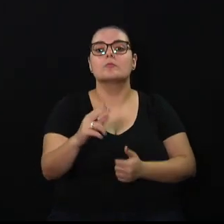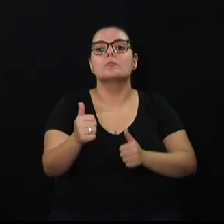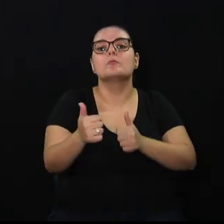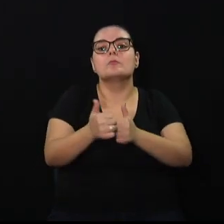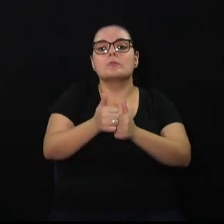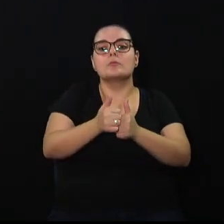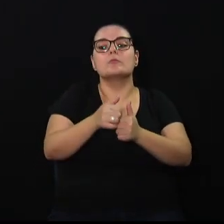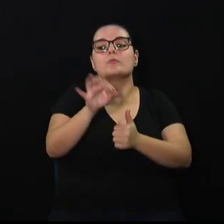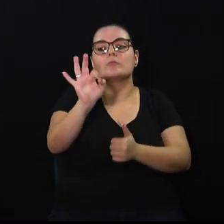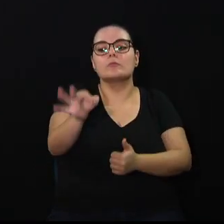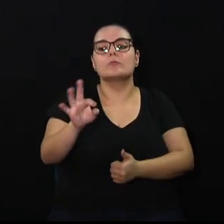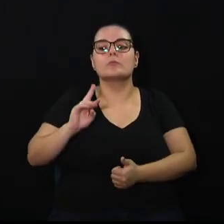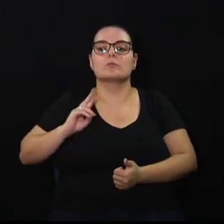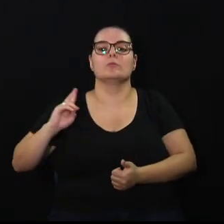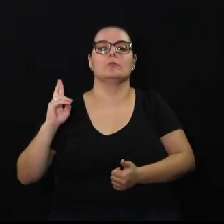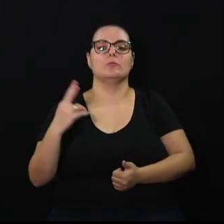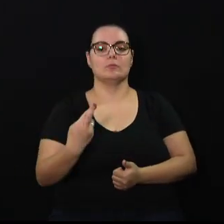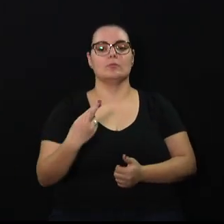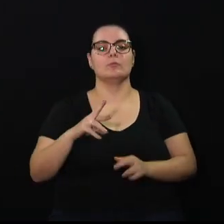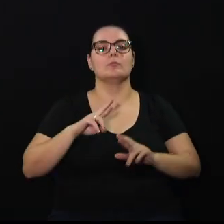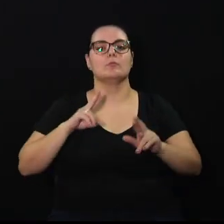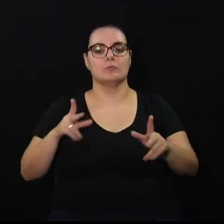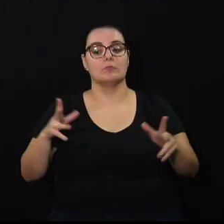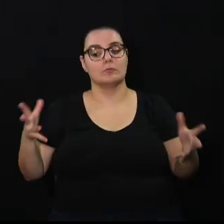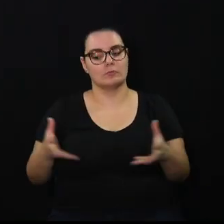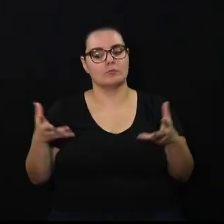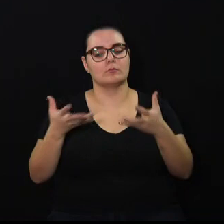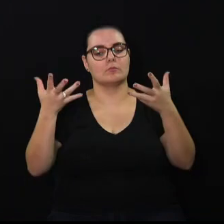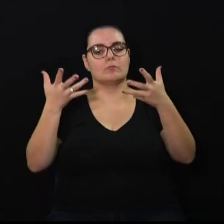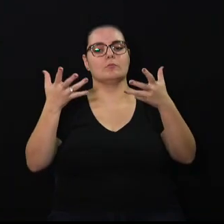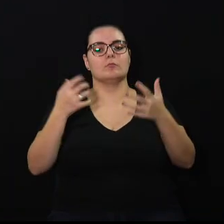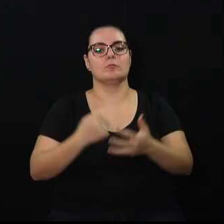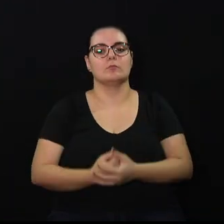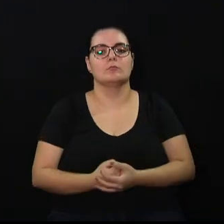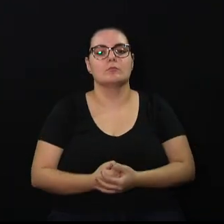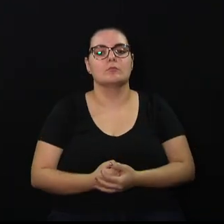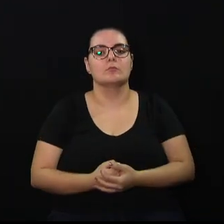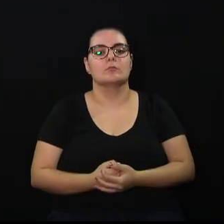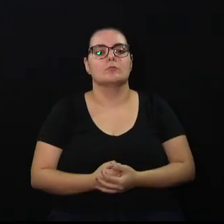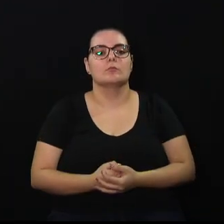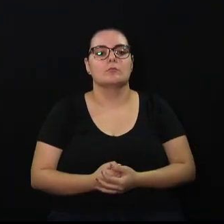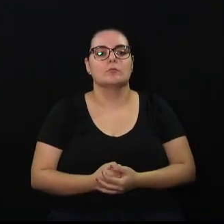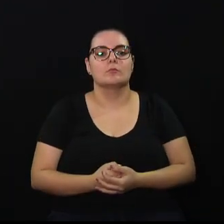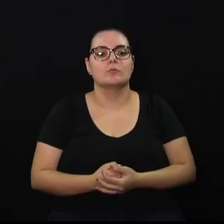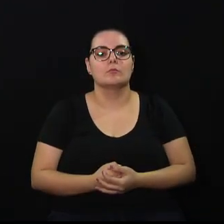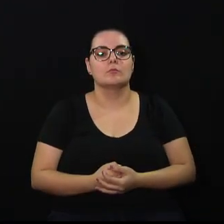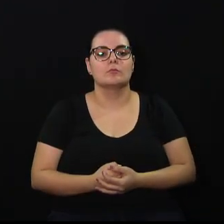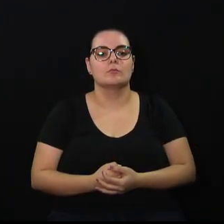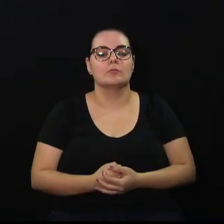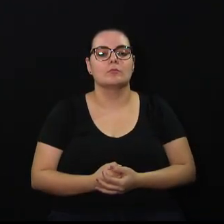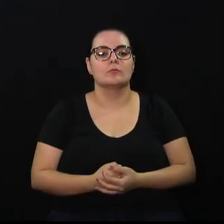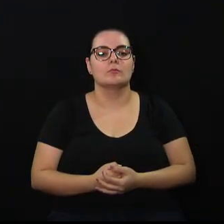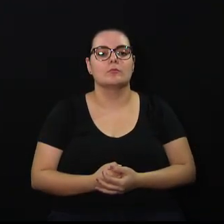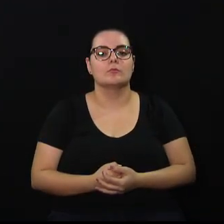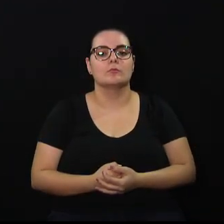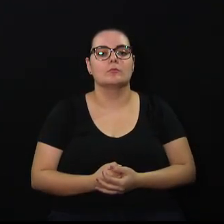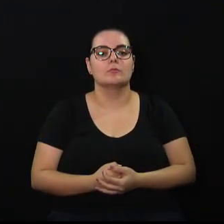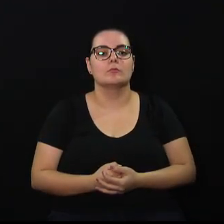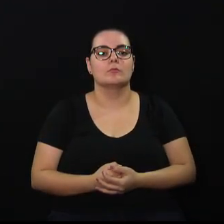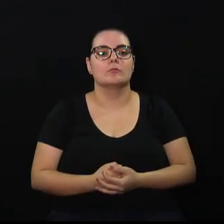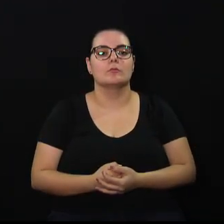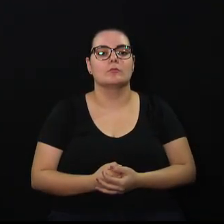que eu espero a gente vai reforçando a gente vai recompensando é o reforço